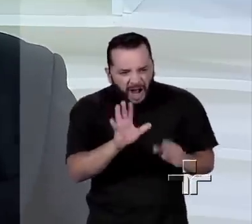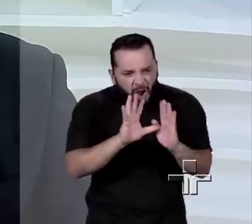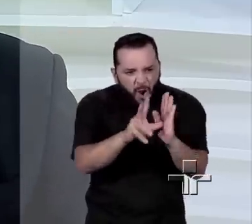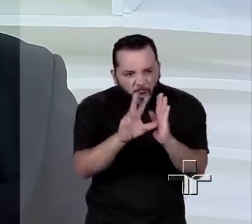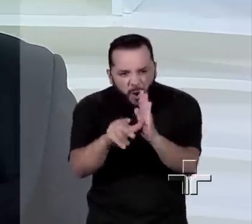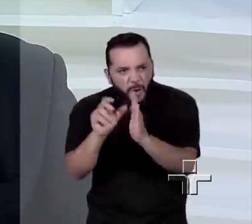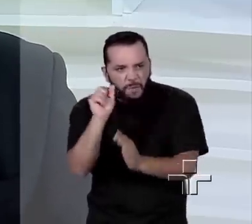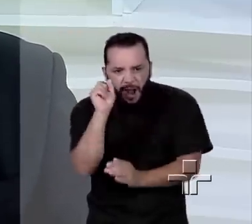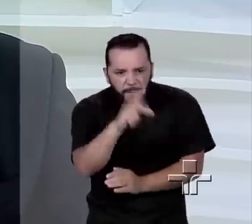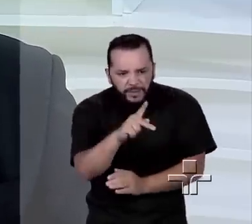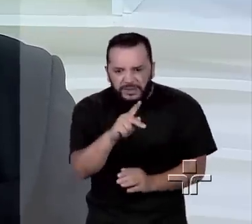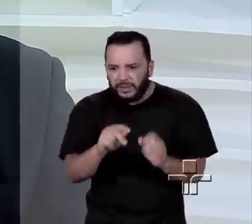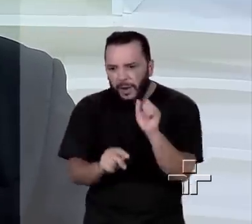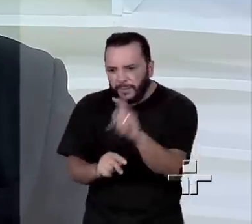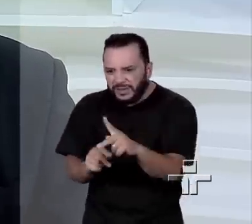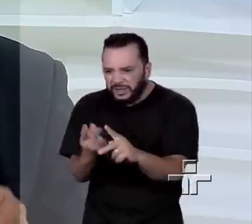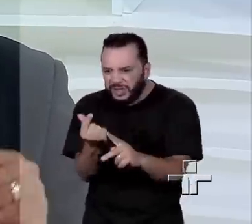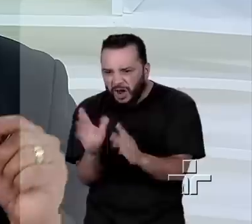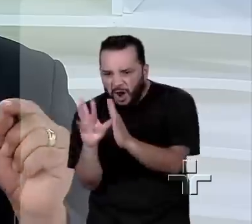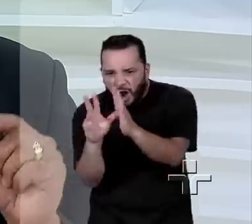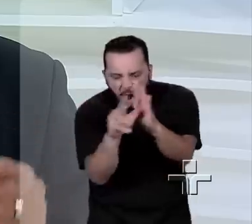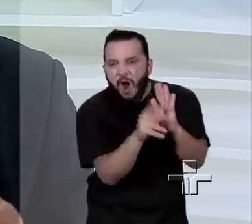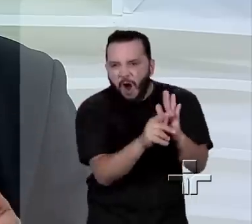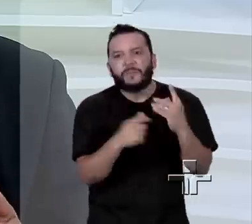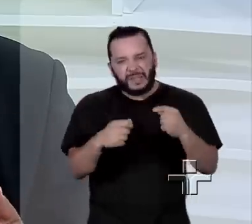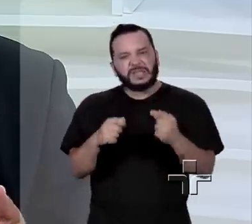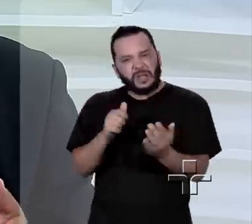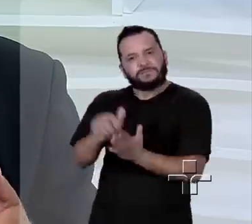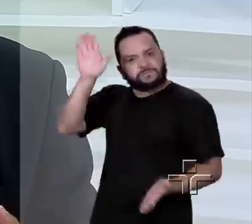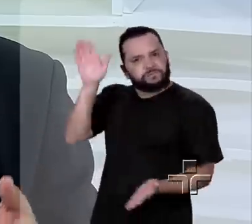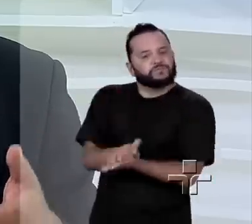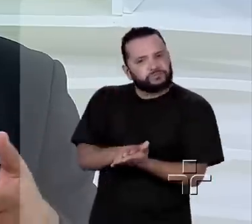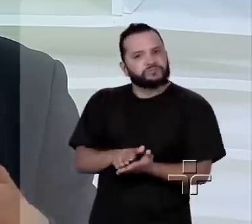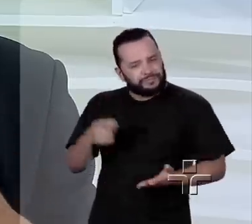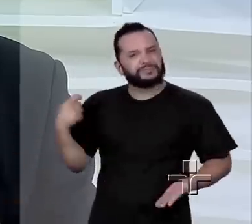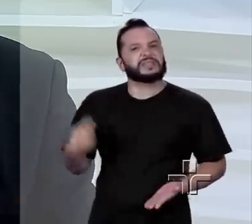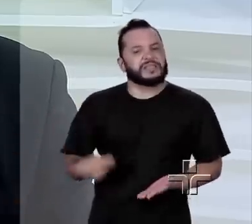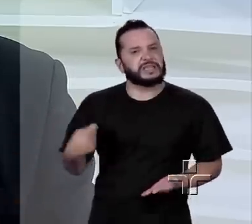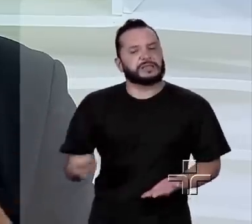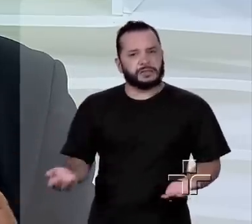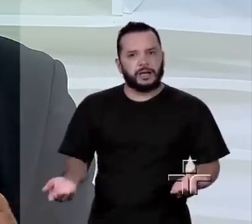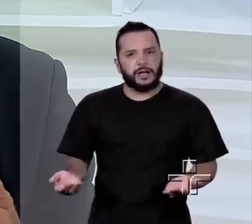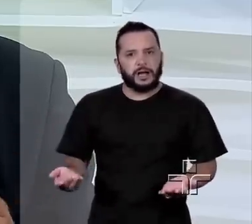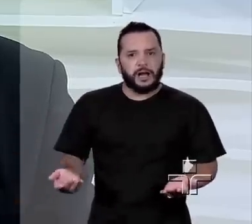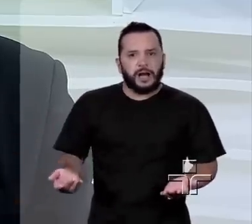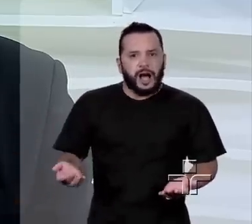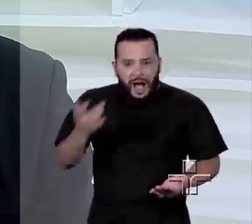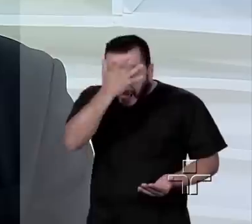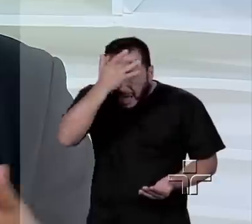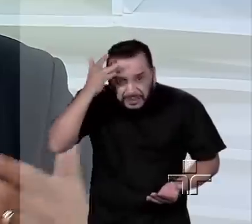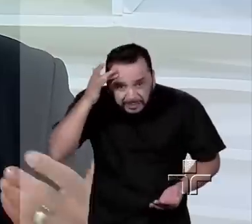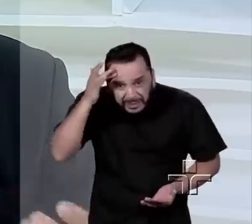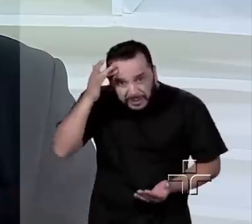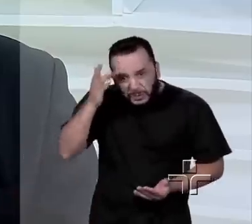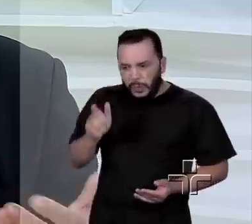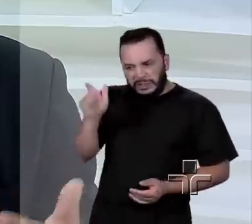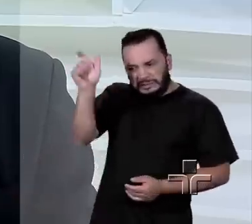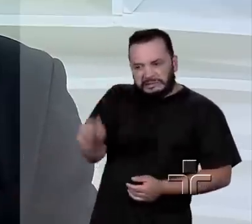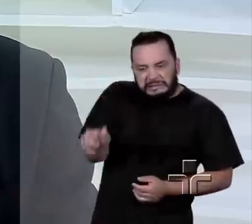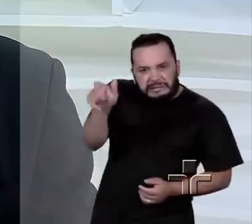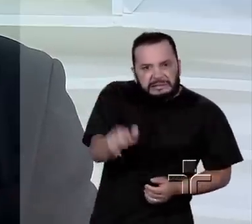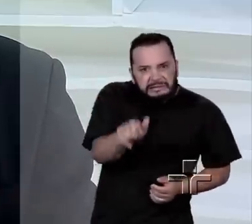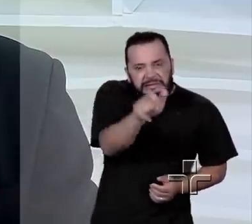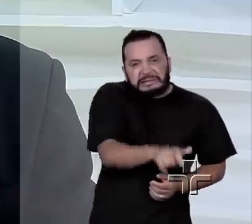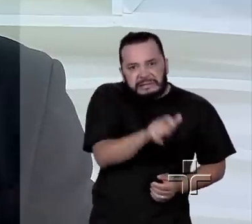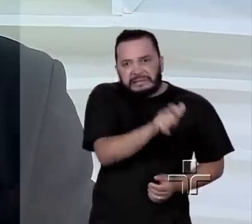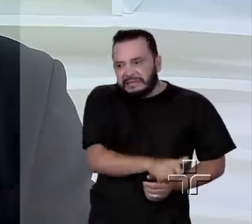da Previdência. Otimizar e fazer aqueles que devem efetivamente à Previdência mecanismos que